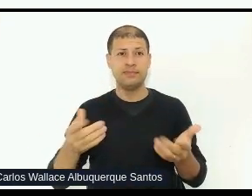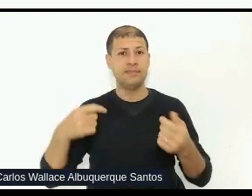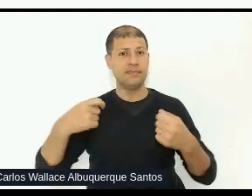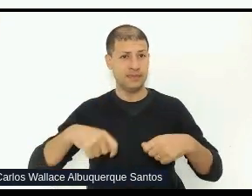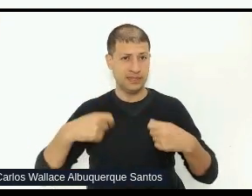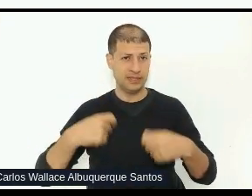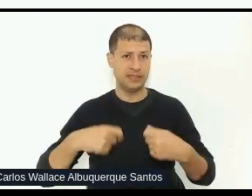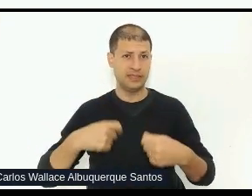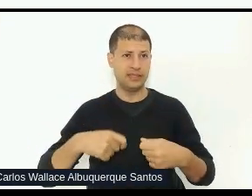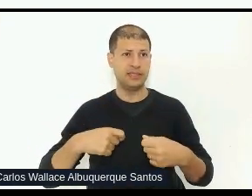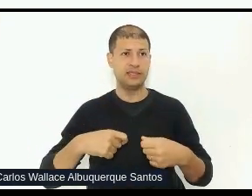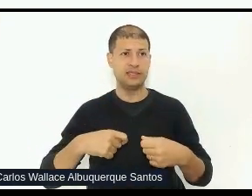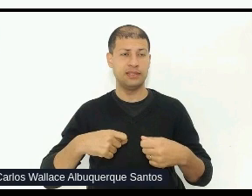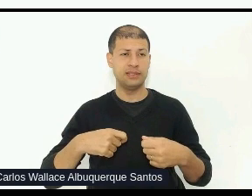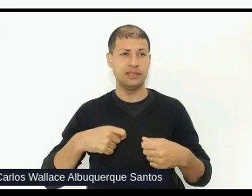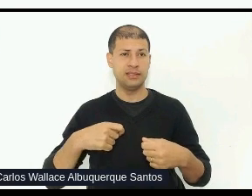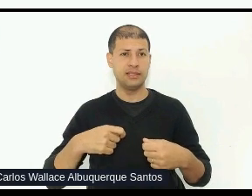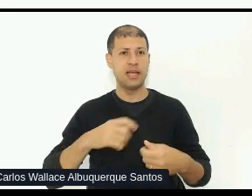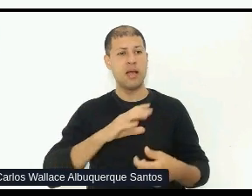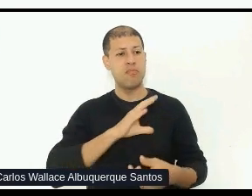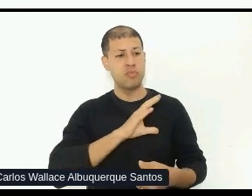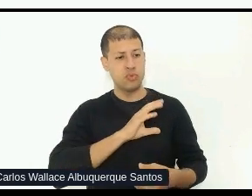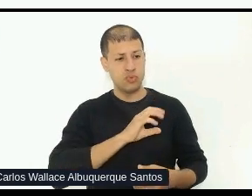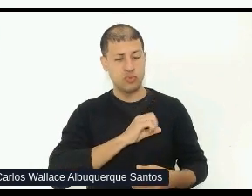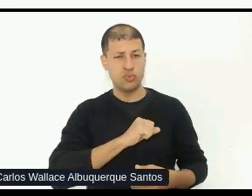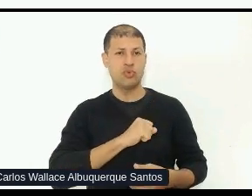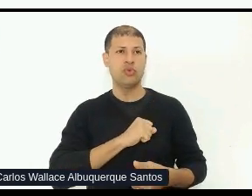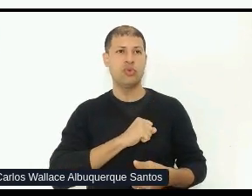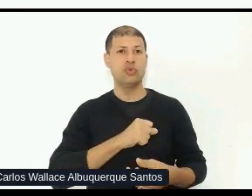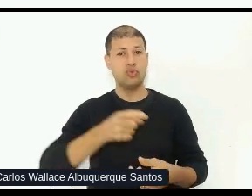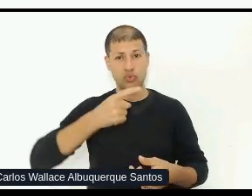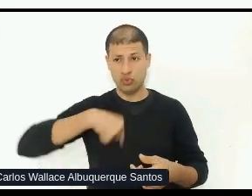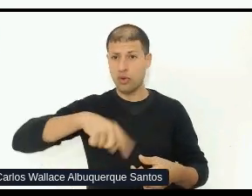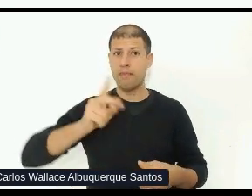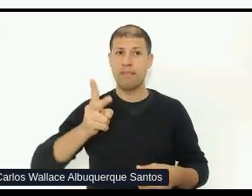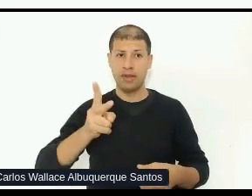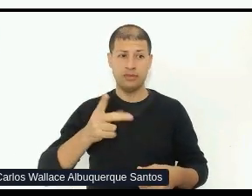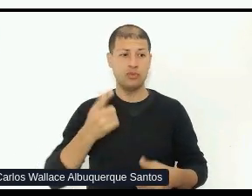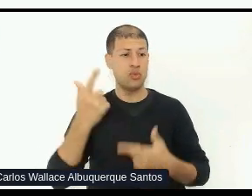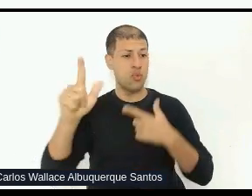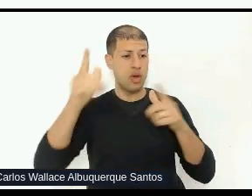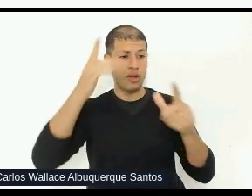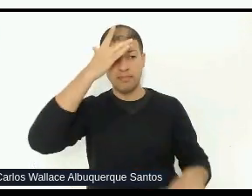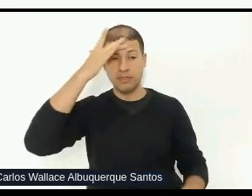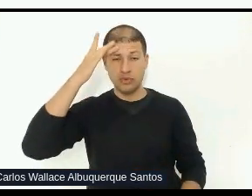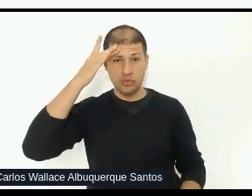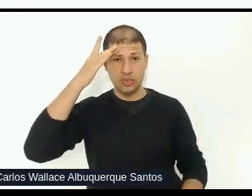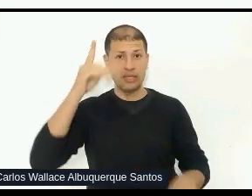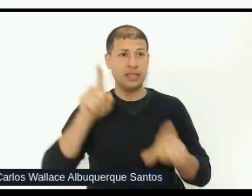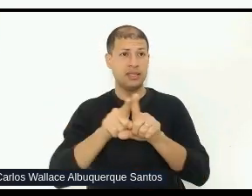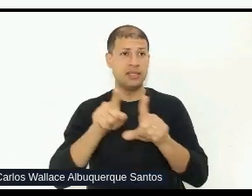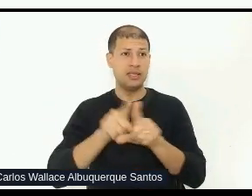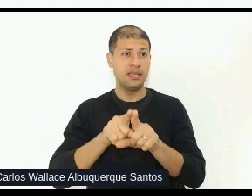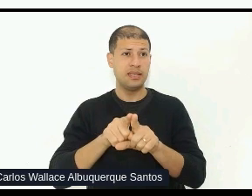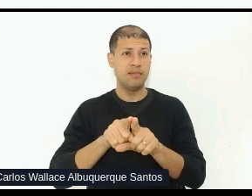precisamos ser amorosos com nós mesmos, com os outros e com as orgs.